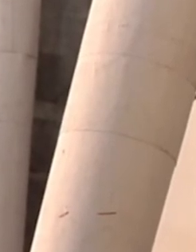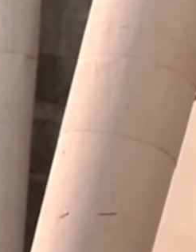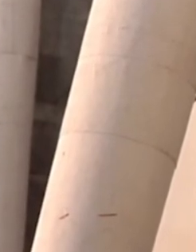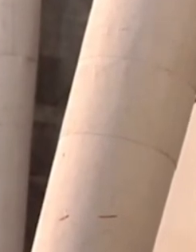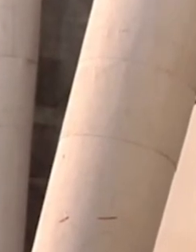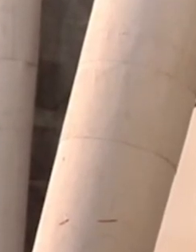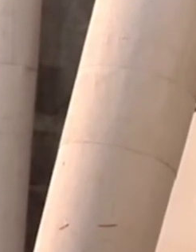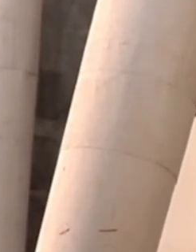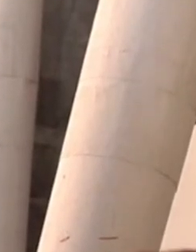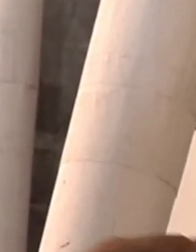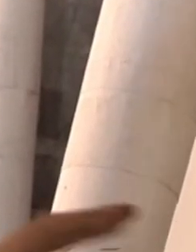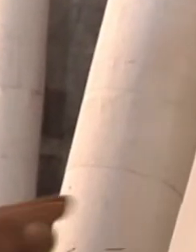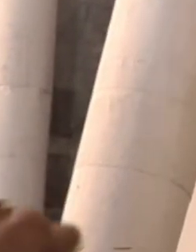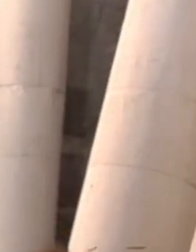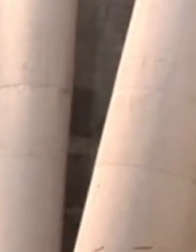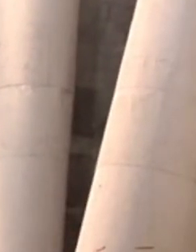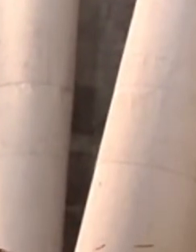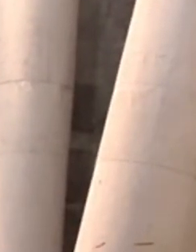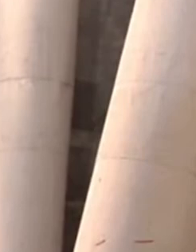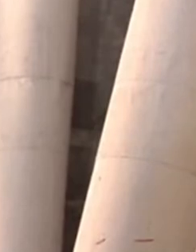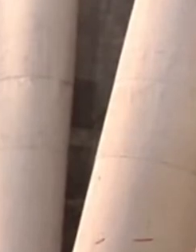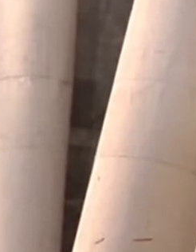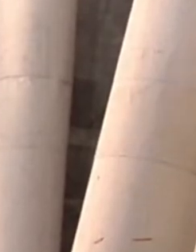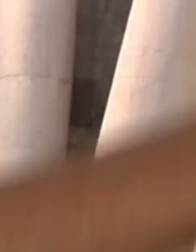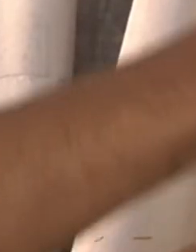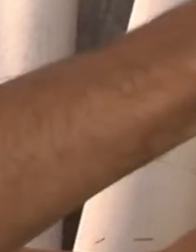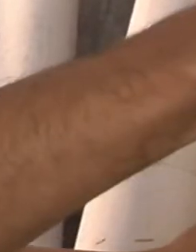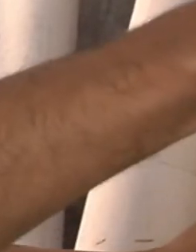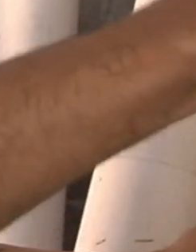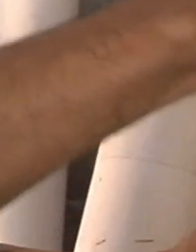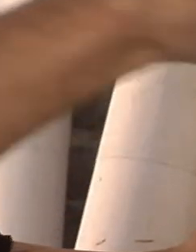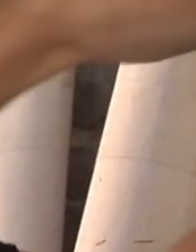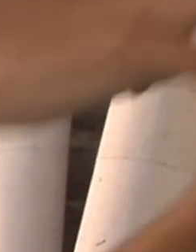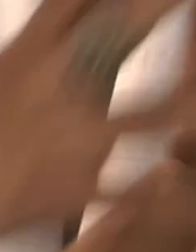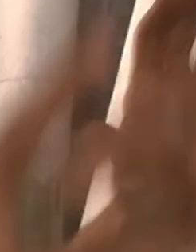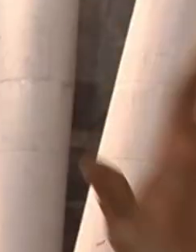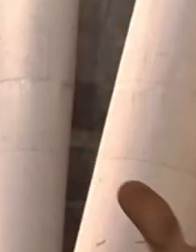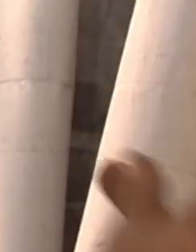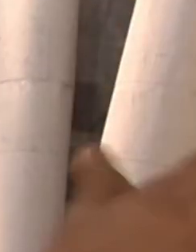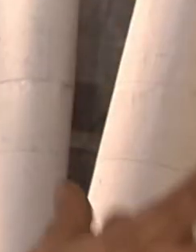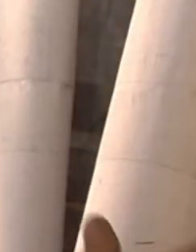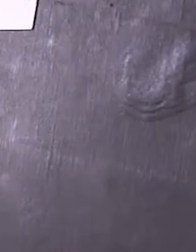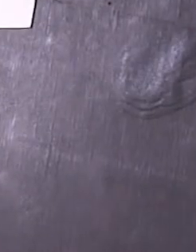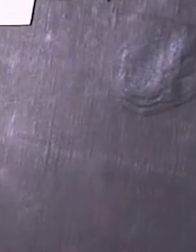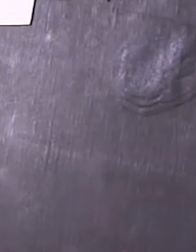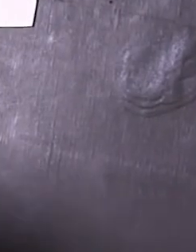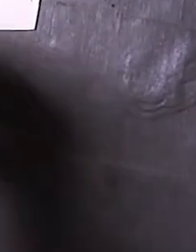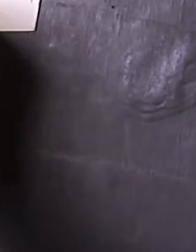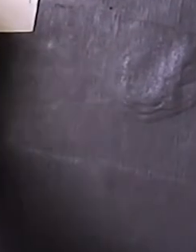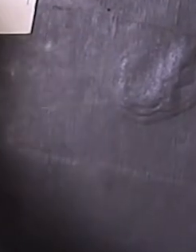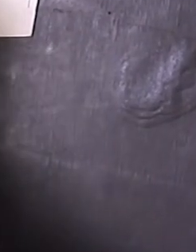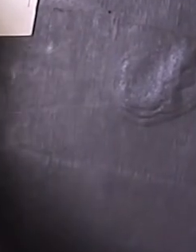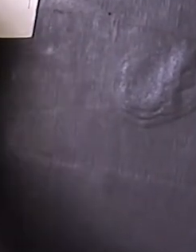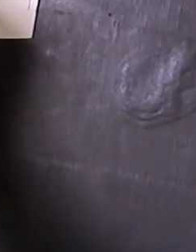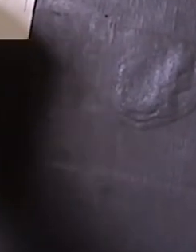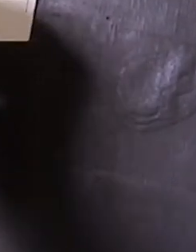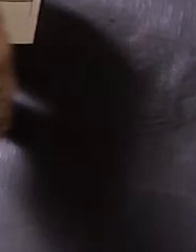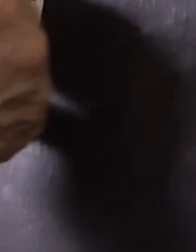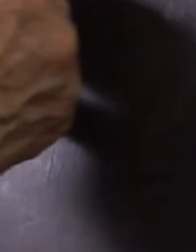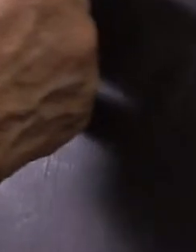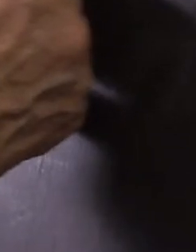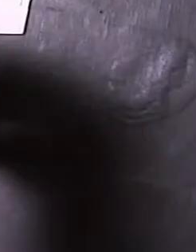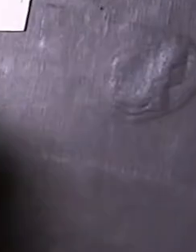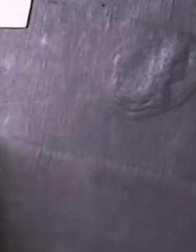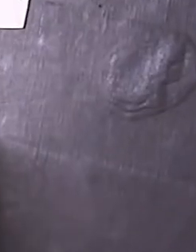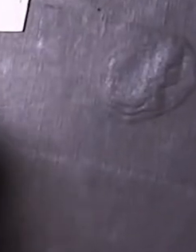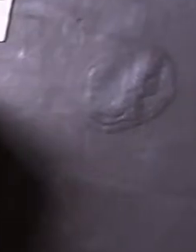os olhos do espectador para o centro do que é importante mostrar. Aí você fechou isso aqui